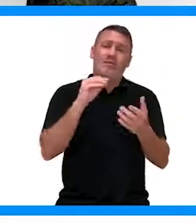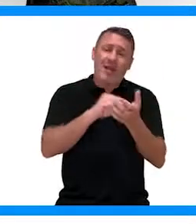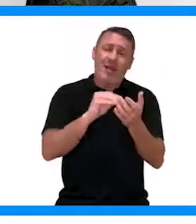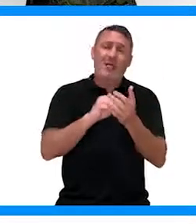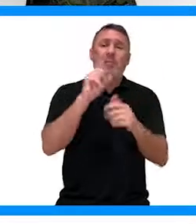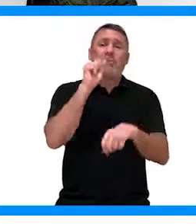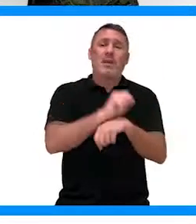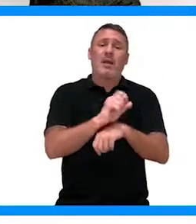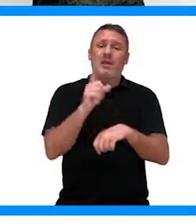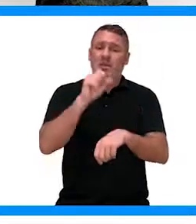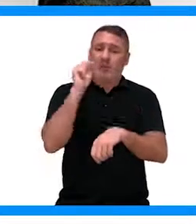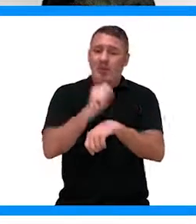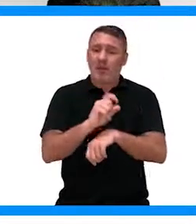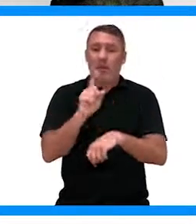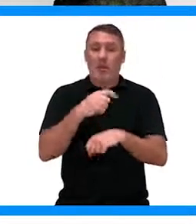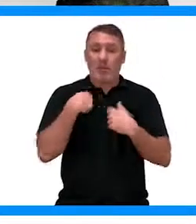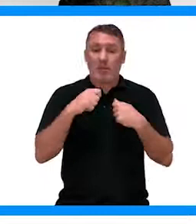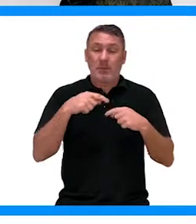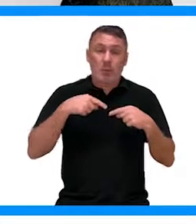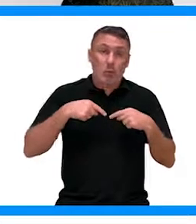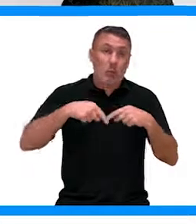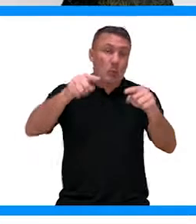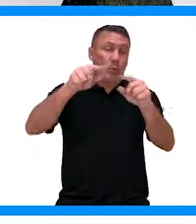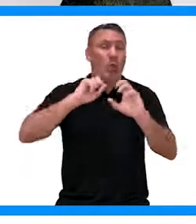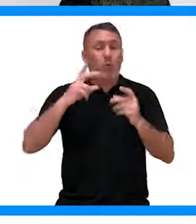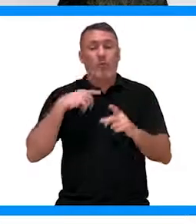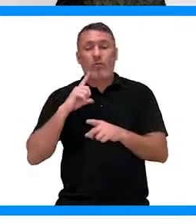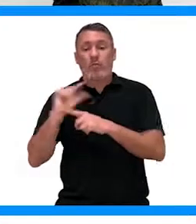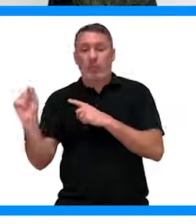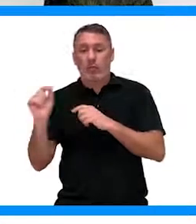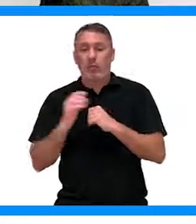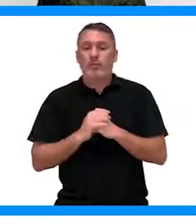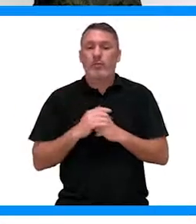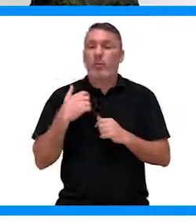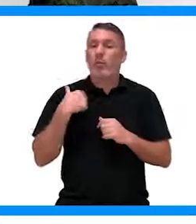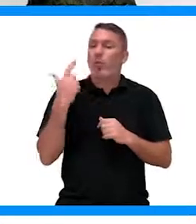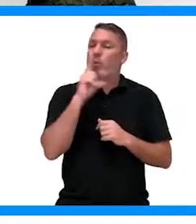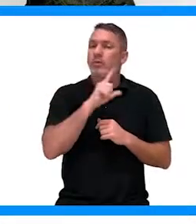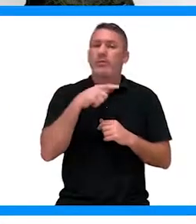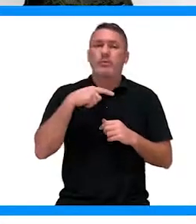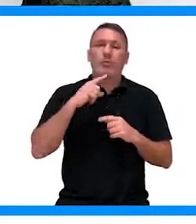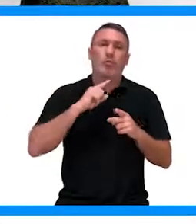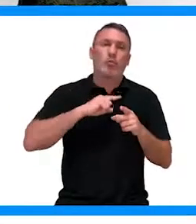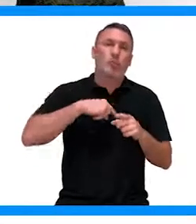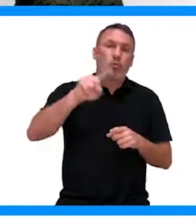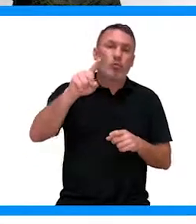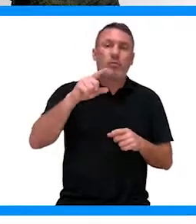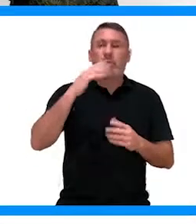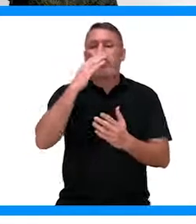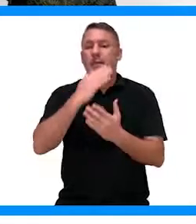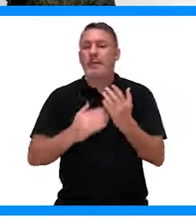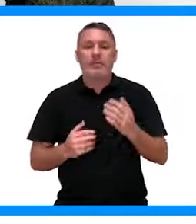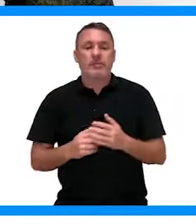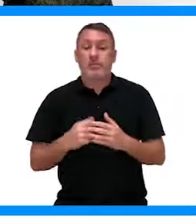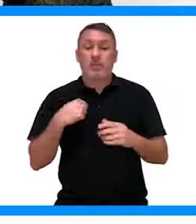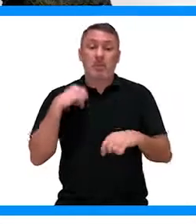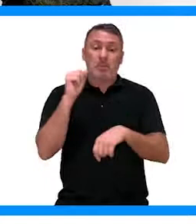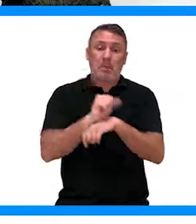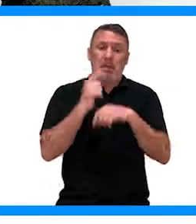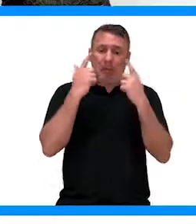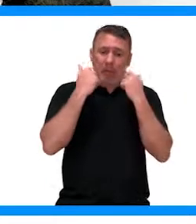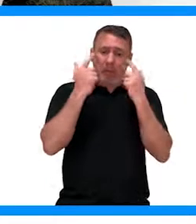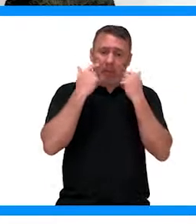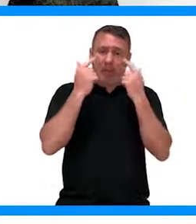meia visita. Pela metade, não. Ou encaro todo o périplo ou vou embora. Não consegui nem uma coisa nem